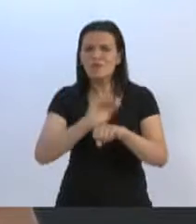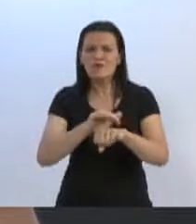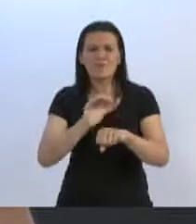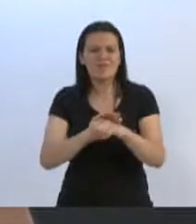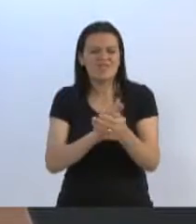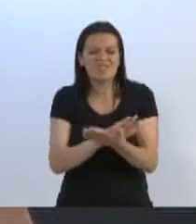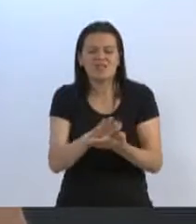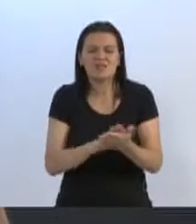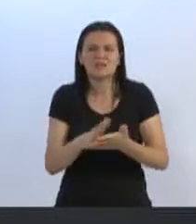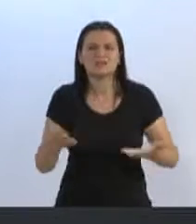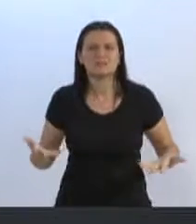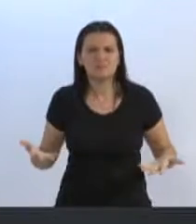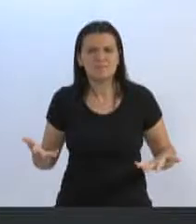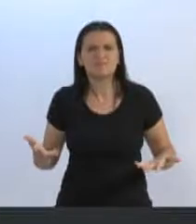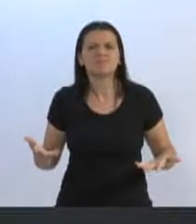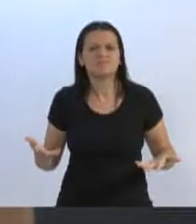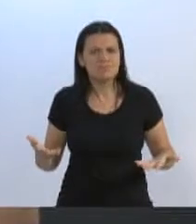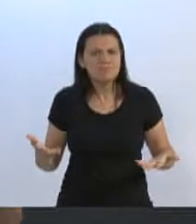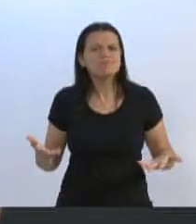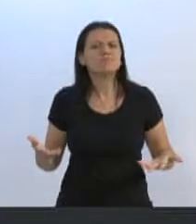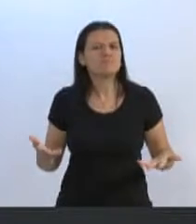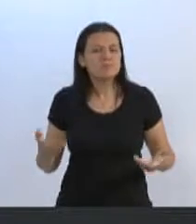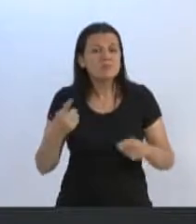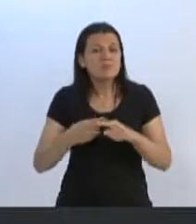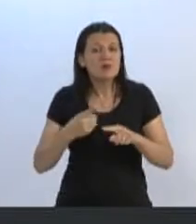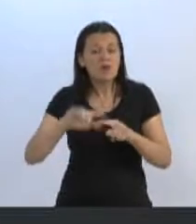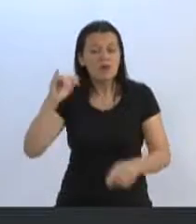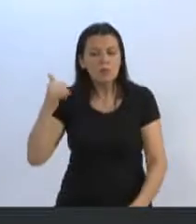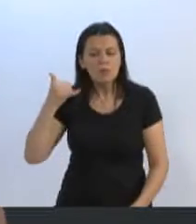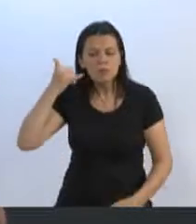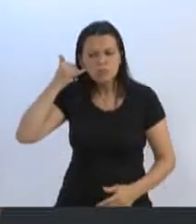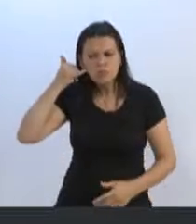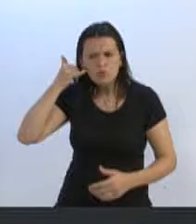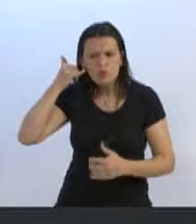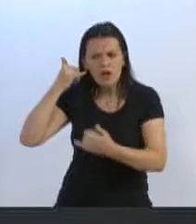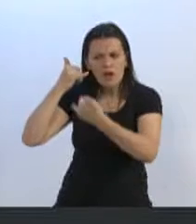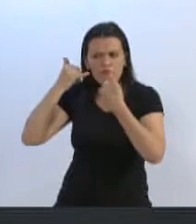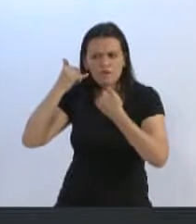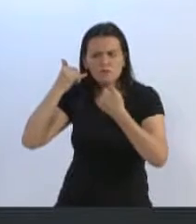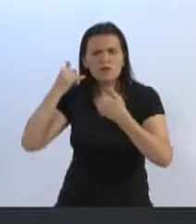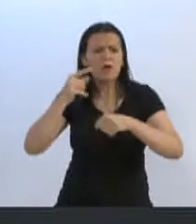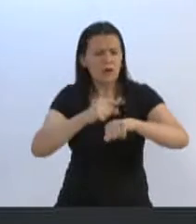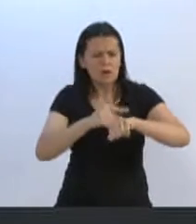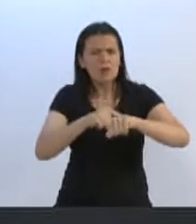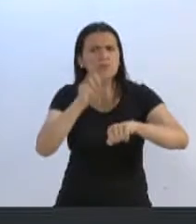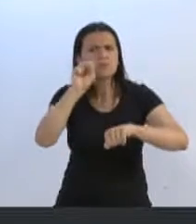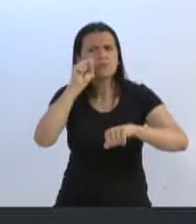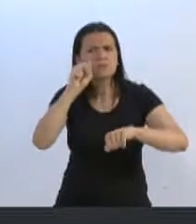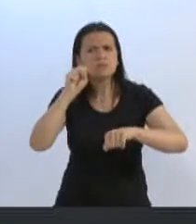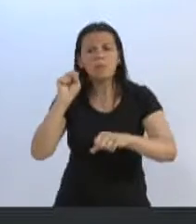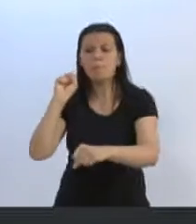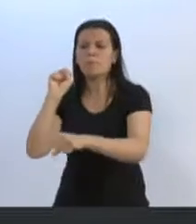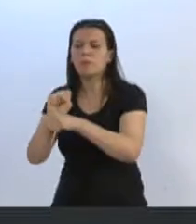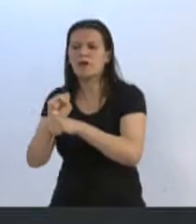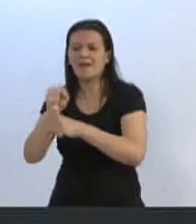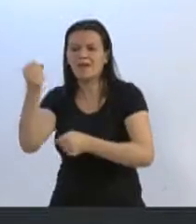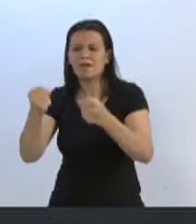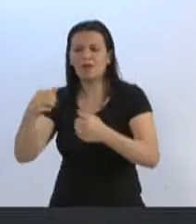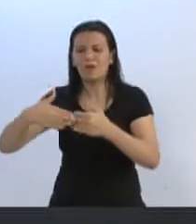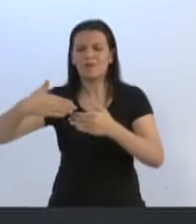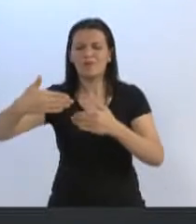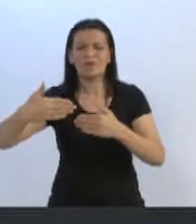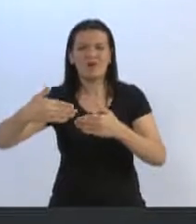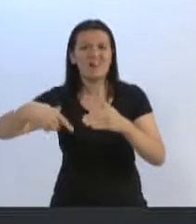Ao extremo ela foi. Certo? Porque se receber a ligação de Ascurra, dava tempo de ir abordar esse carro lá na frente da Santa Clara, antes